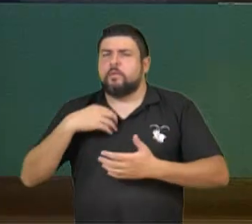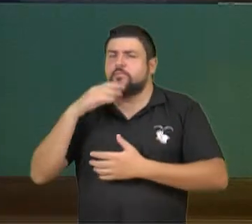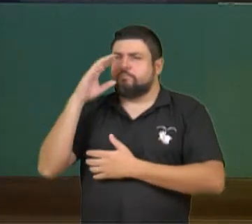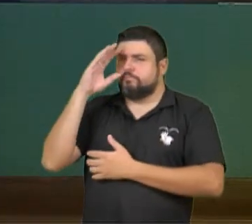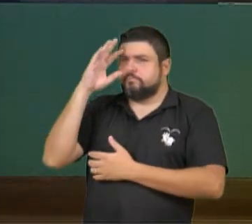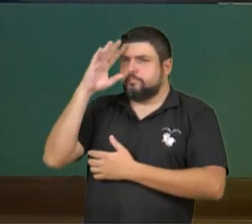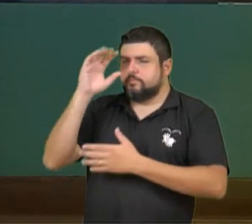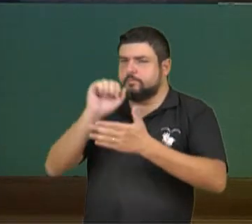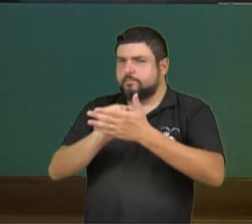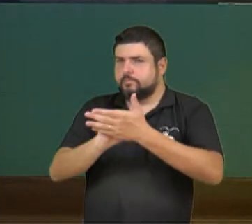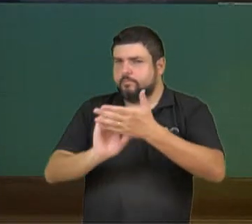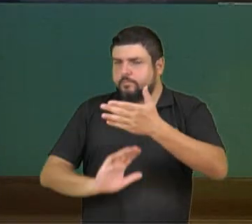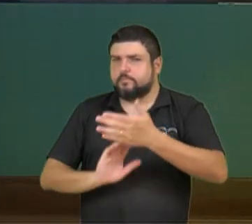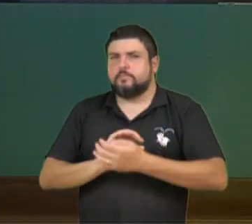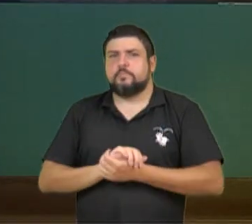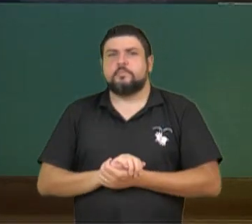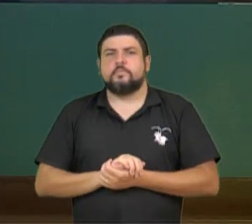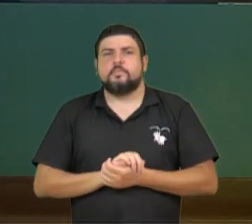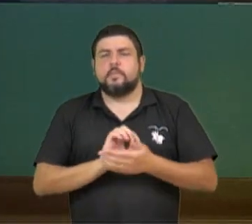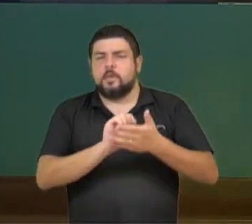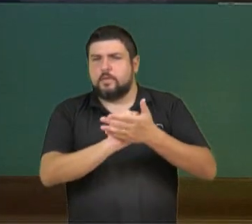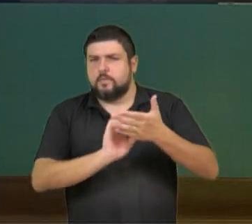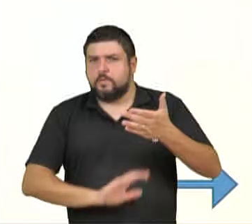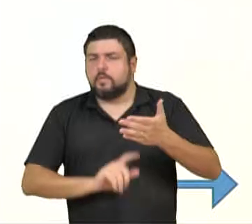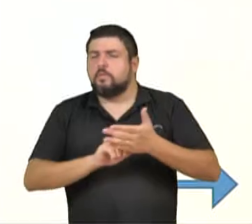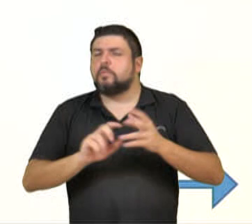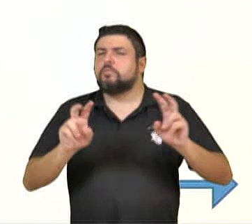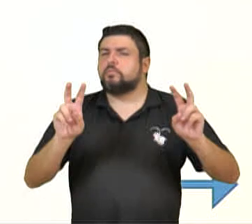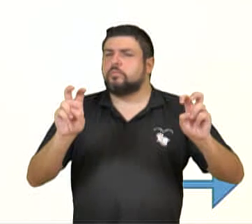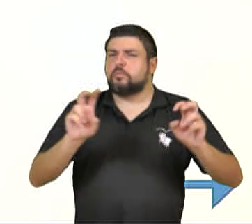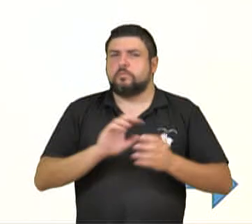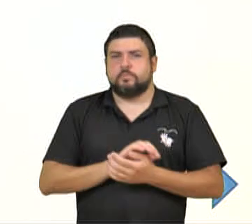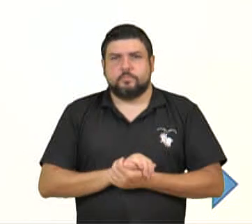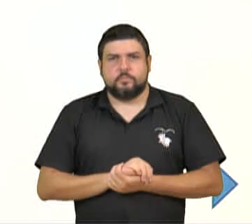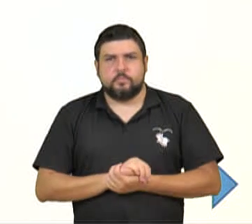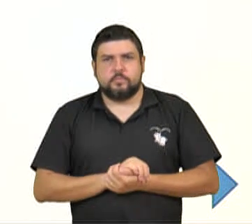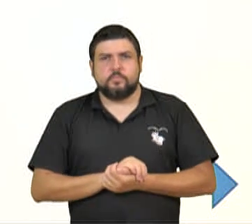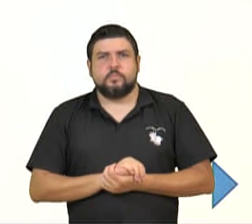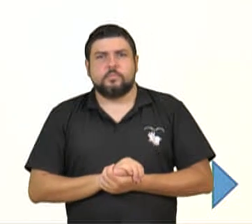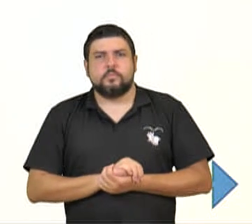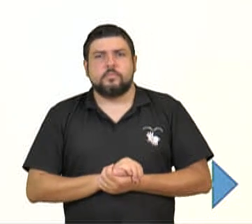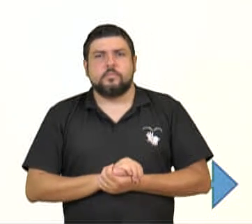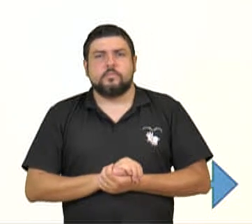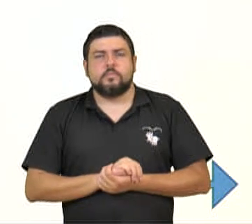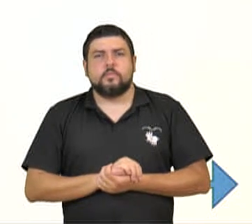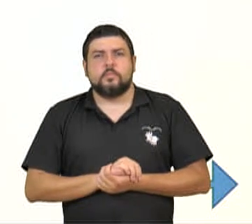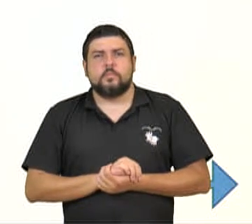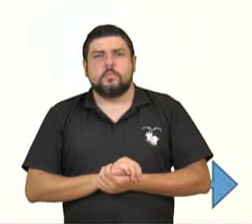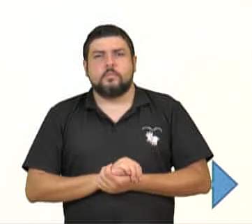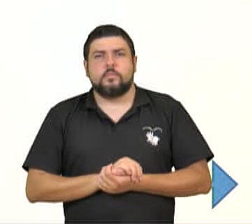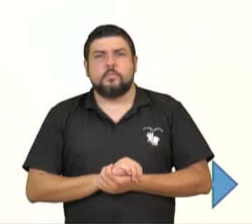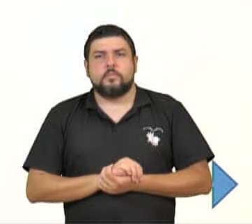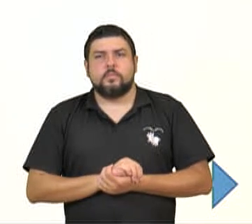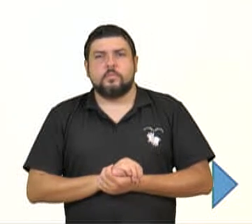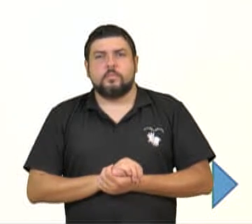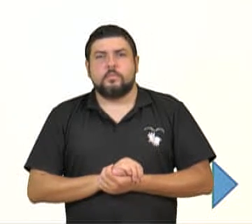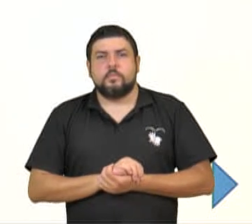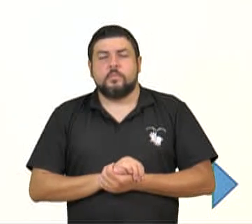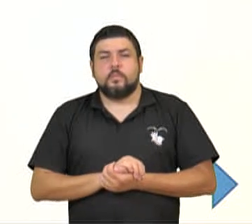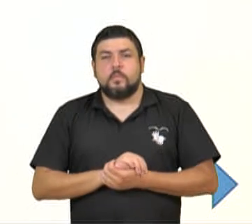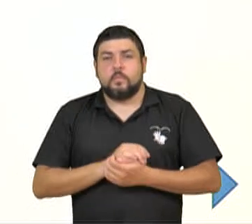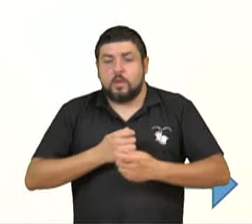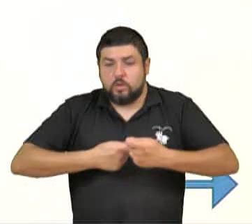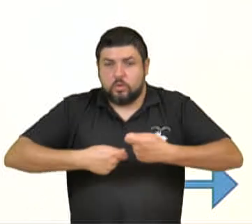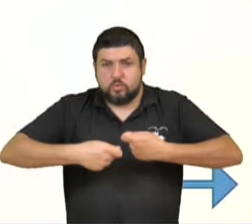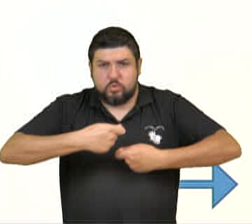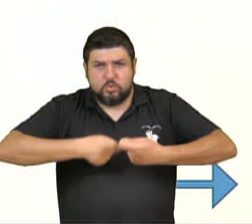exercício. Nesse exercício nós vamos ter o seguinte: embora tenha suas origens mais imediatas na expansão